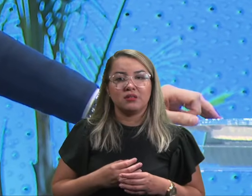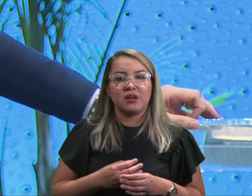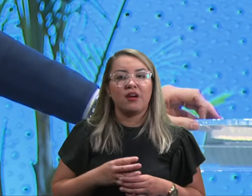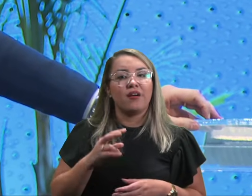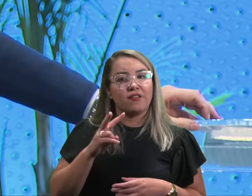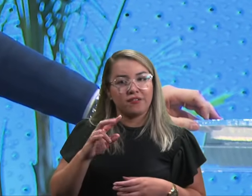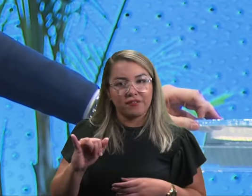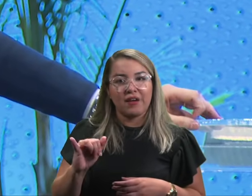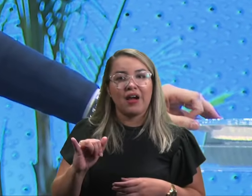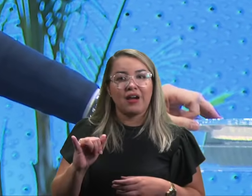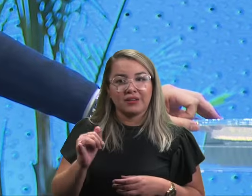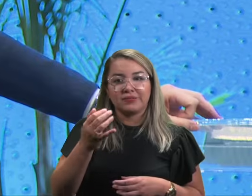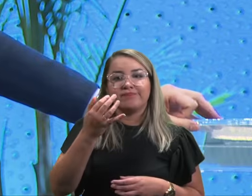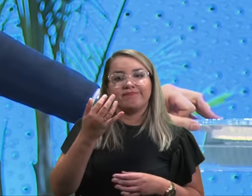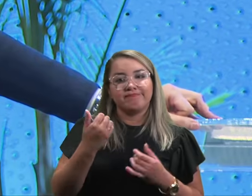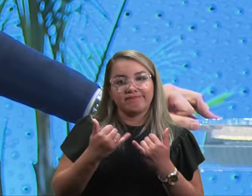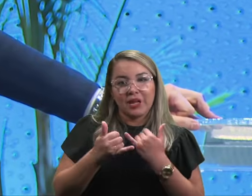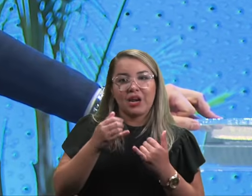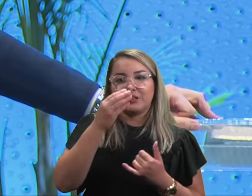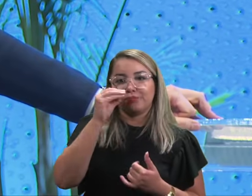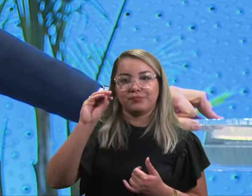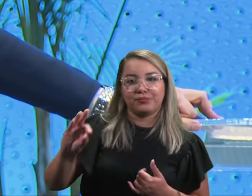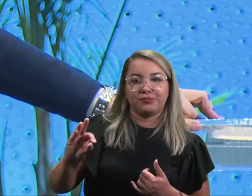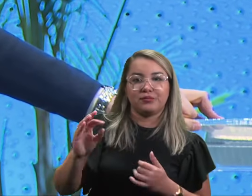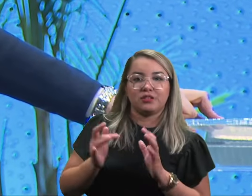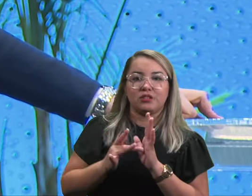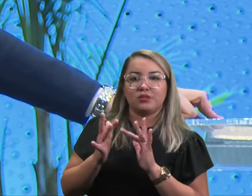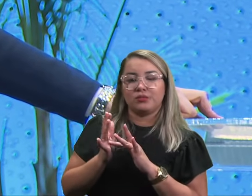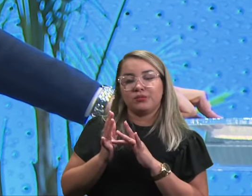estarão entre os traidores.